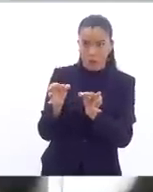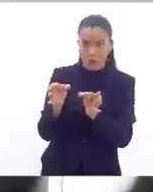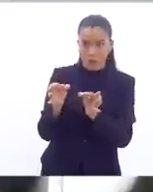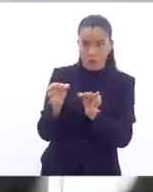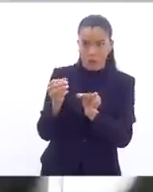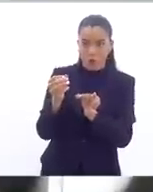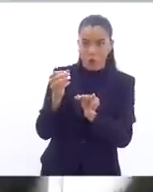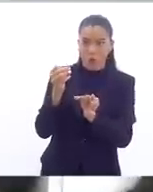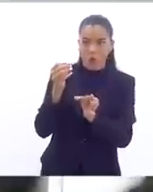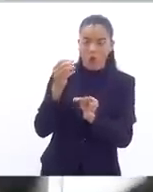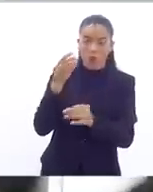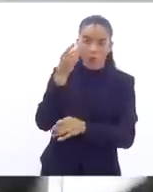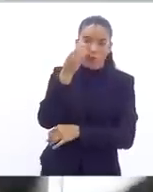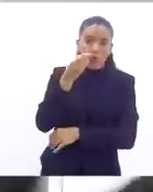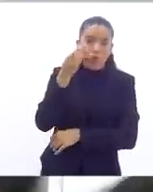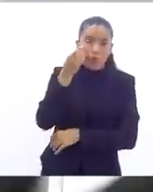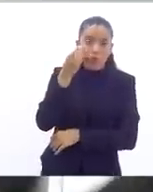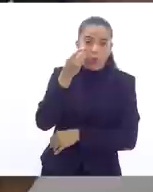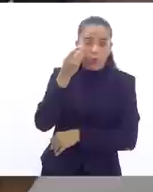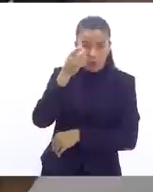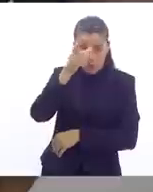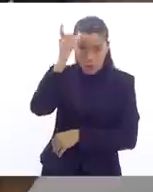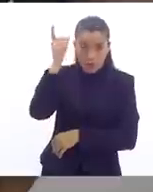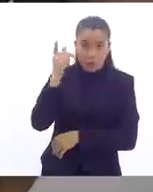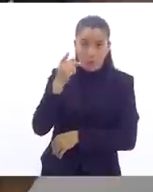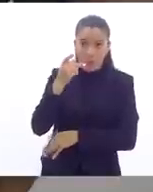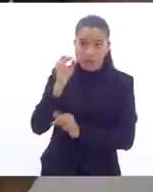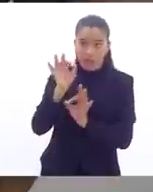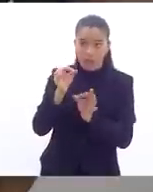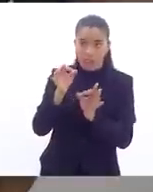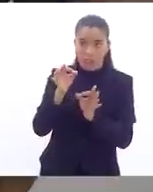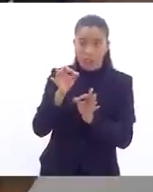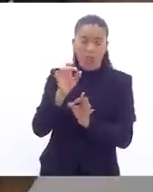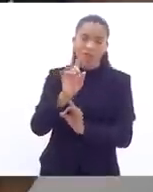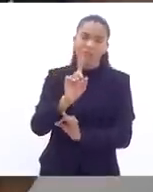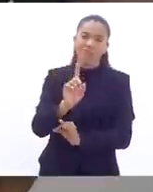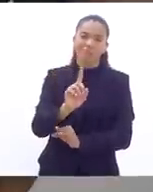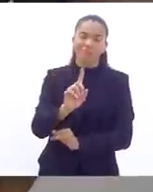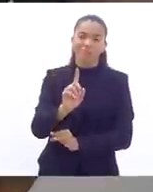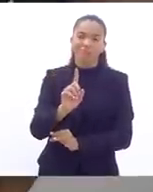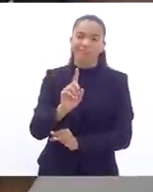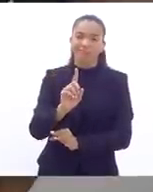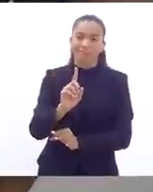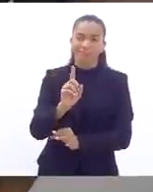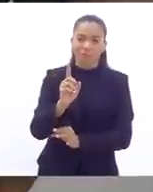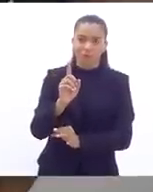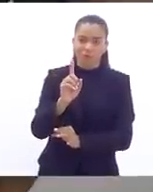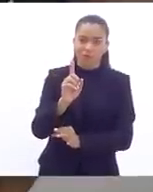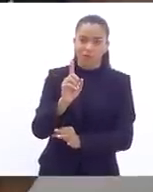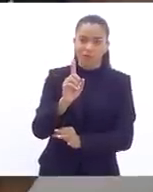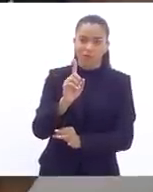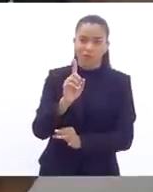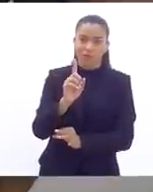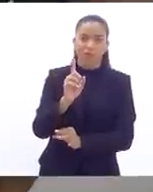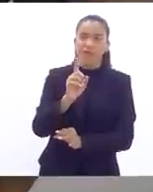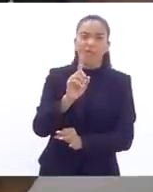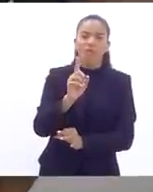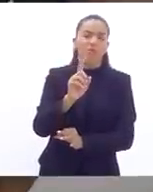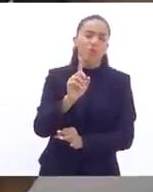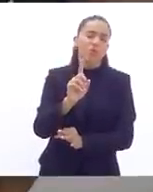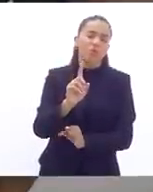em Doutor Paulo Luiz Paulo foi essa pergunta né uma estrutura ou a outra